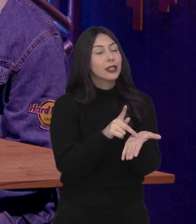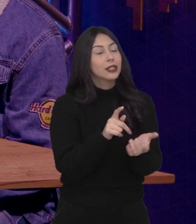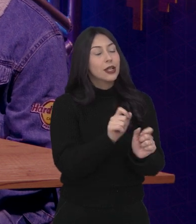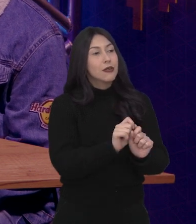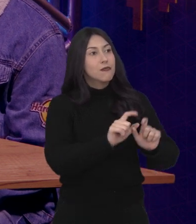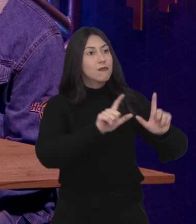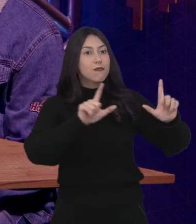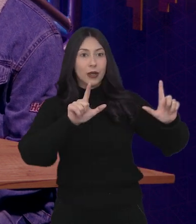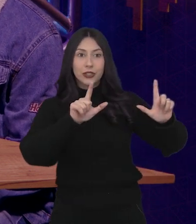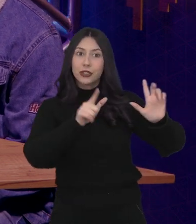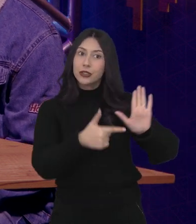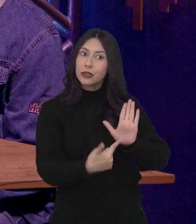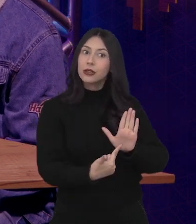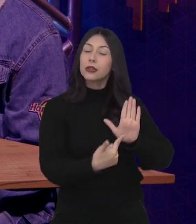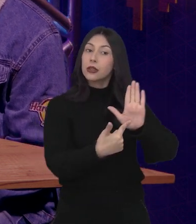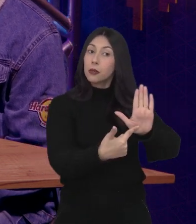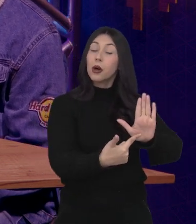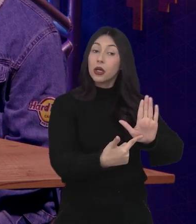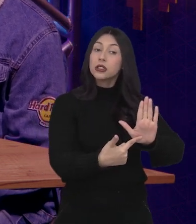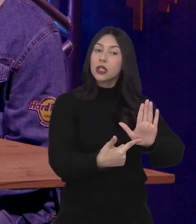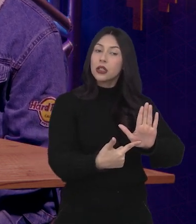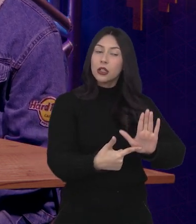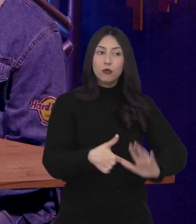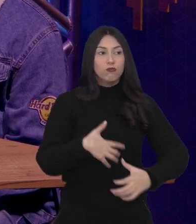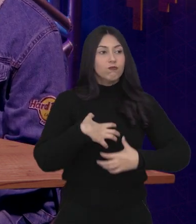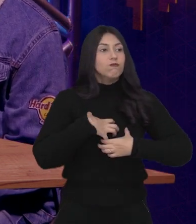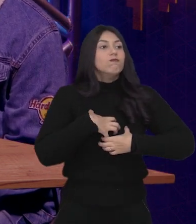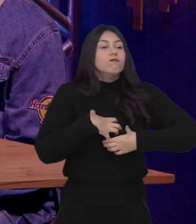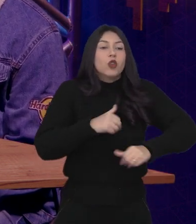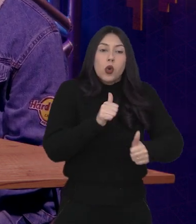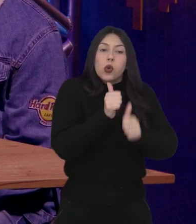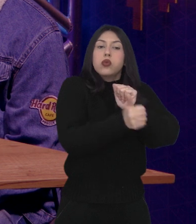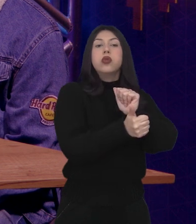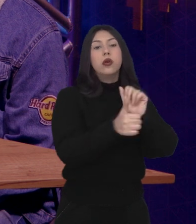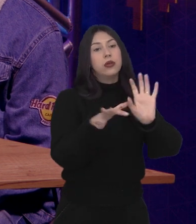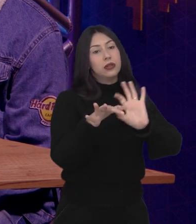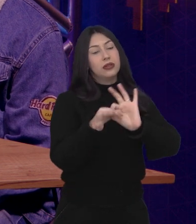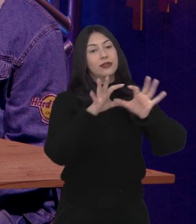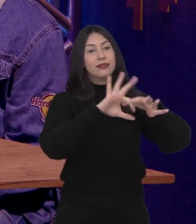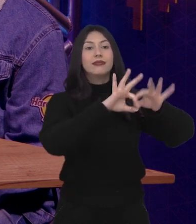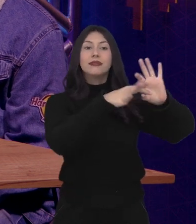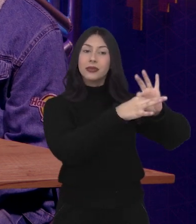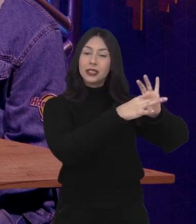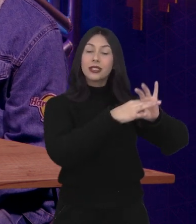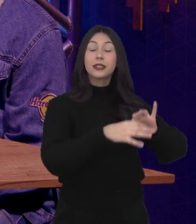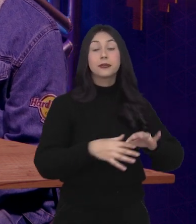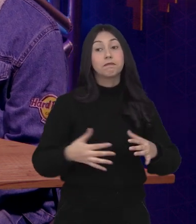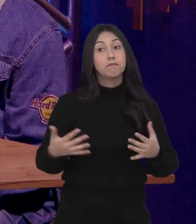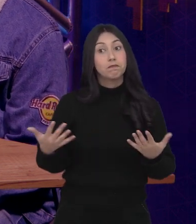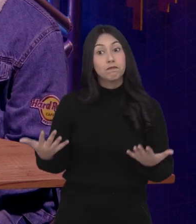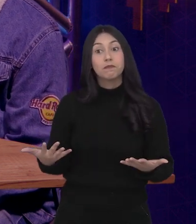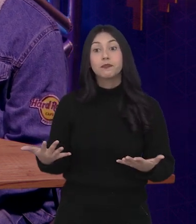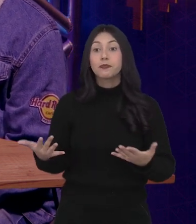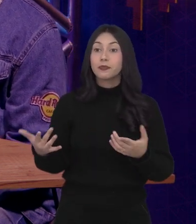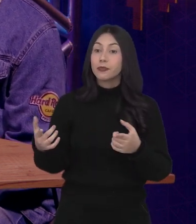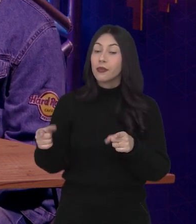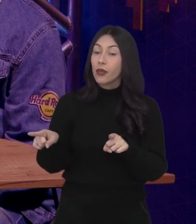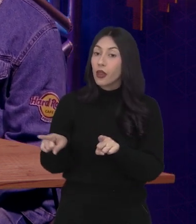é uma imagem que mostra bastante o espírito esportivo das Olimpíadas, né? É. E a gente